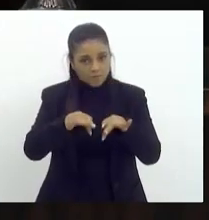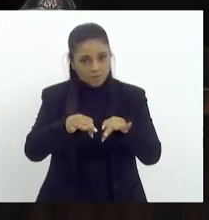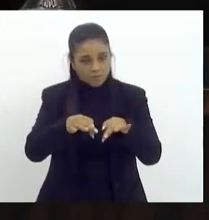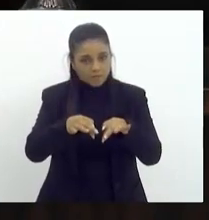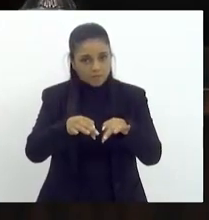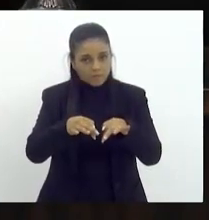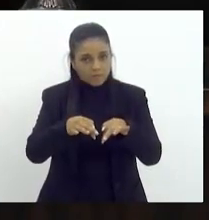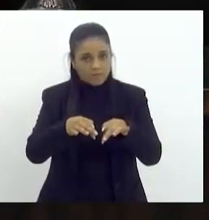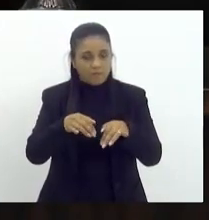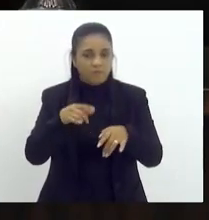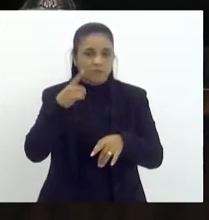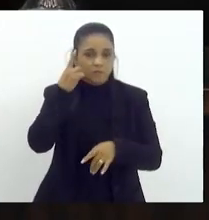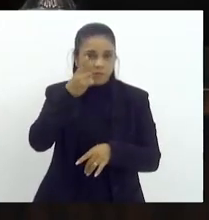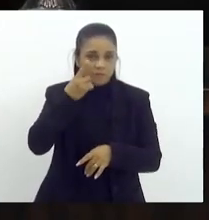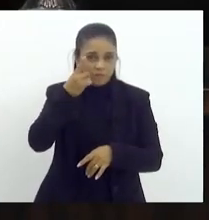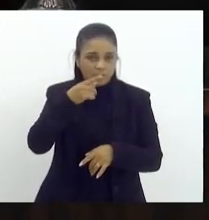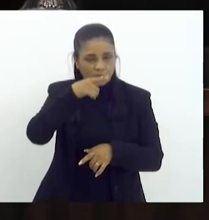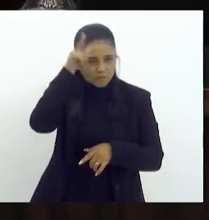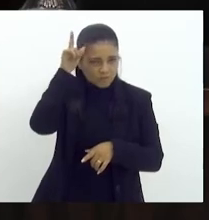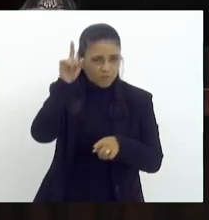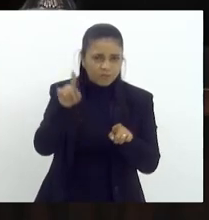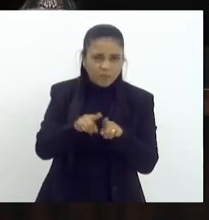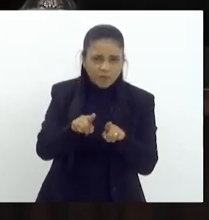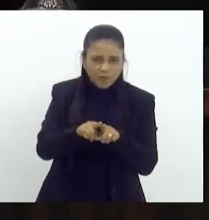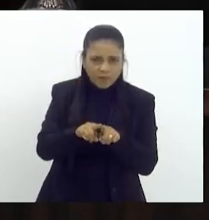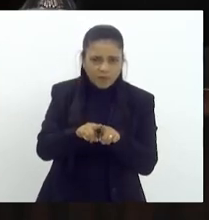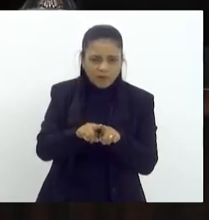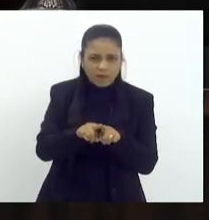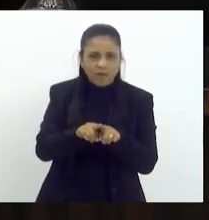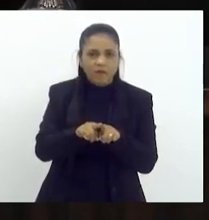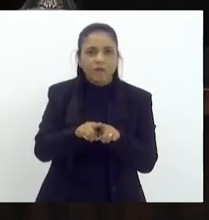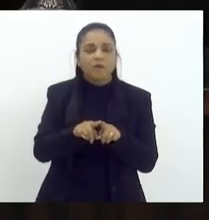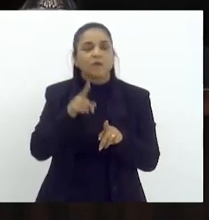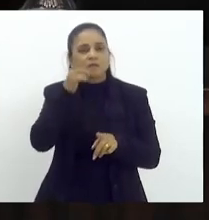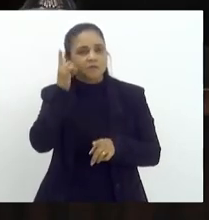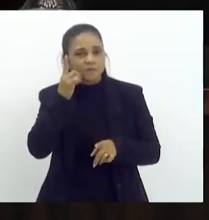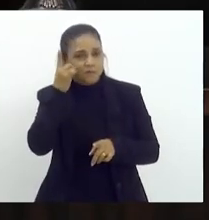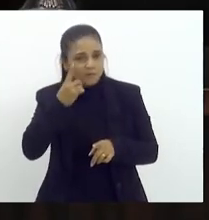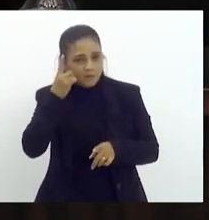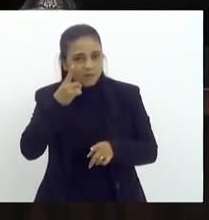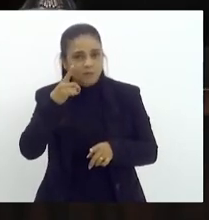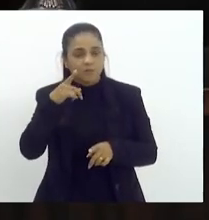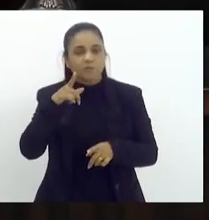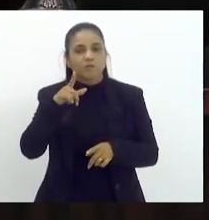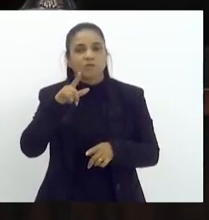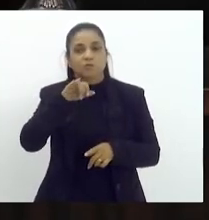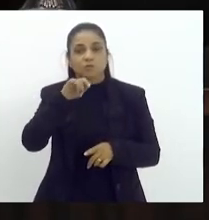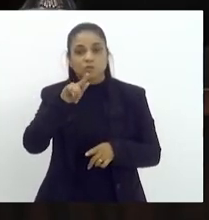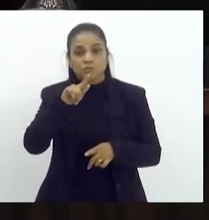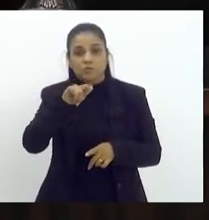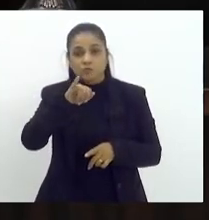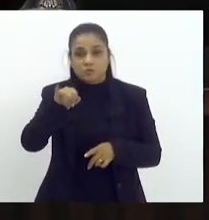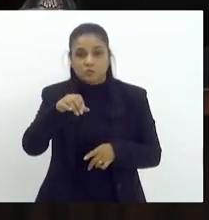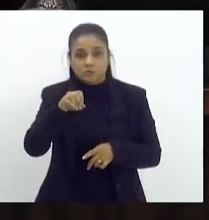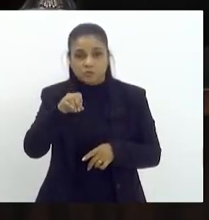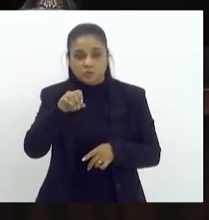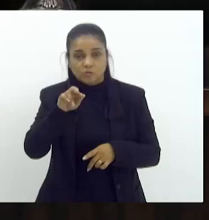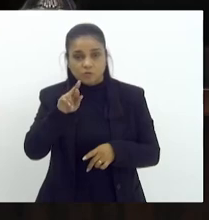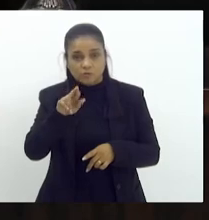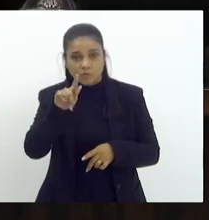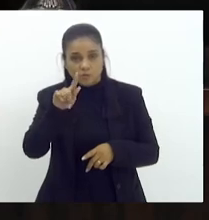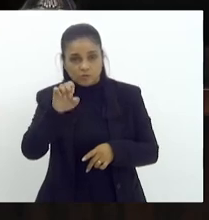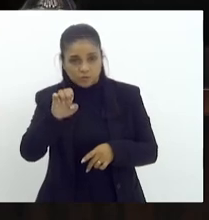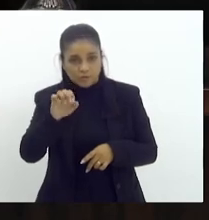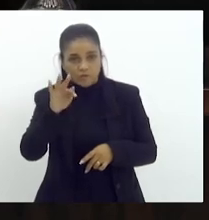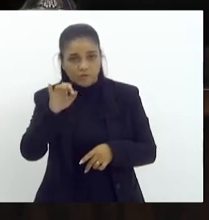Deputado Luiz Paulo tinha Deputado Luiz Paulo deputado Jorge Felipe e vossa excelência tinha pedido a palavra